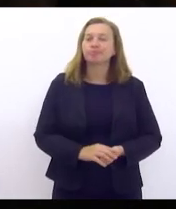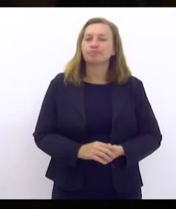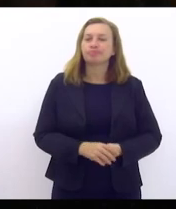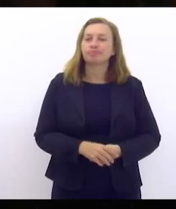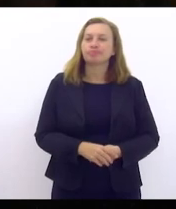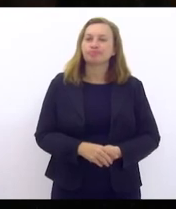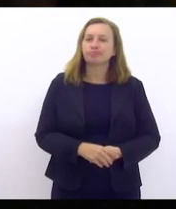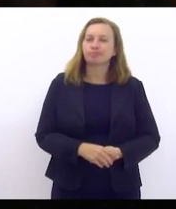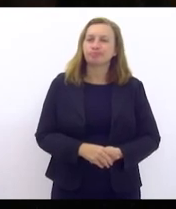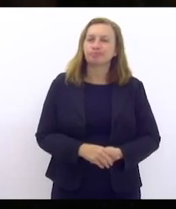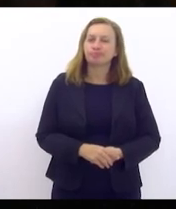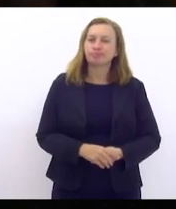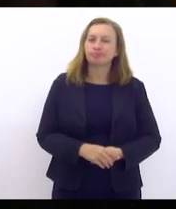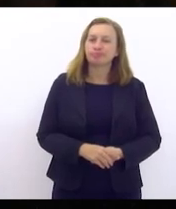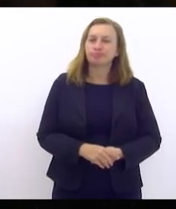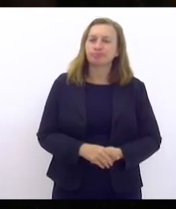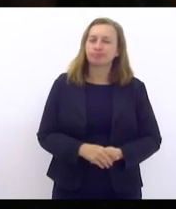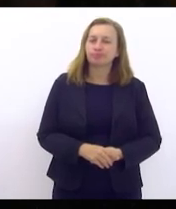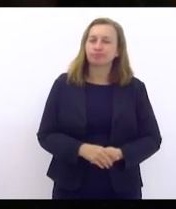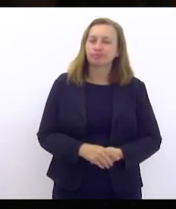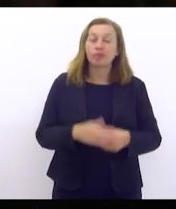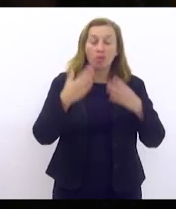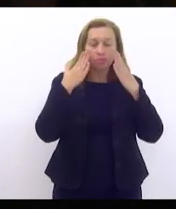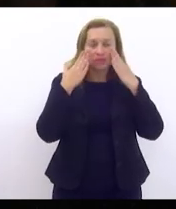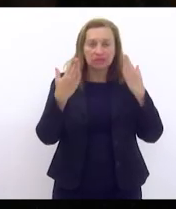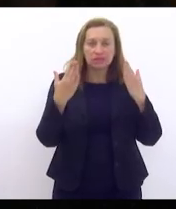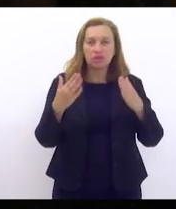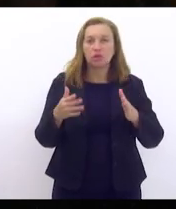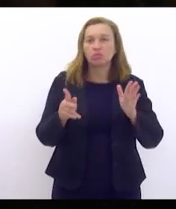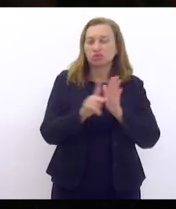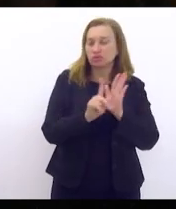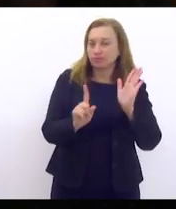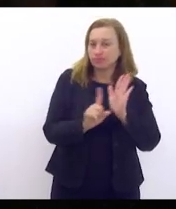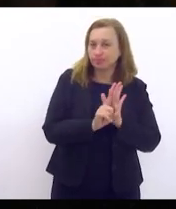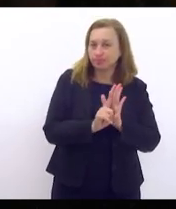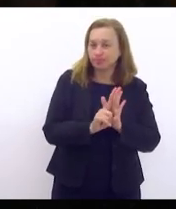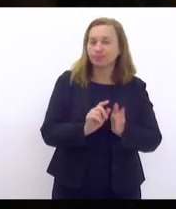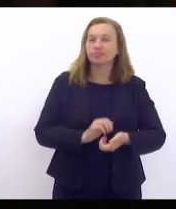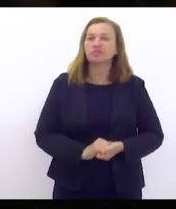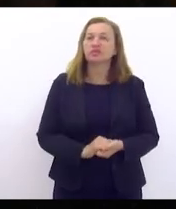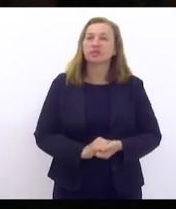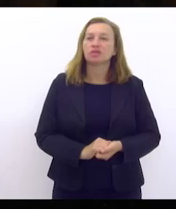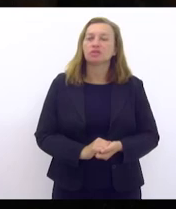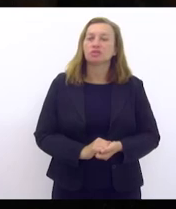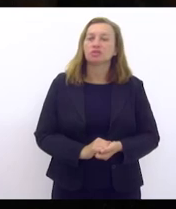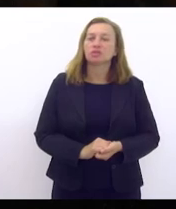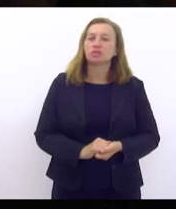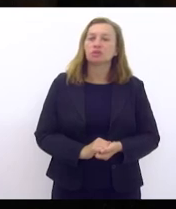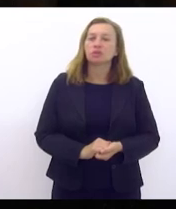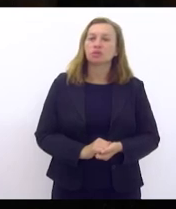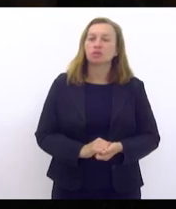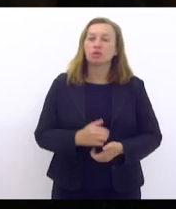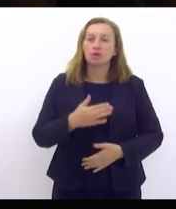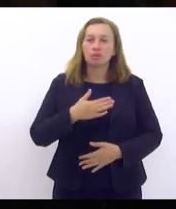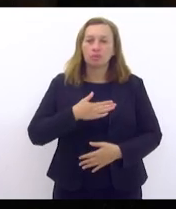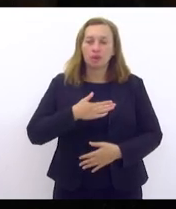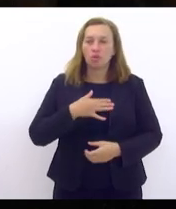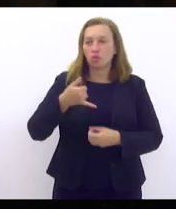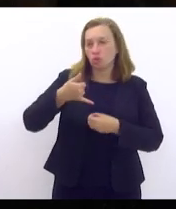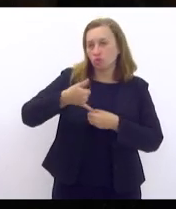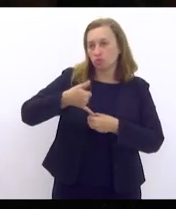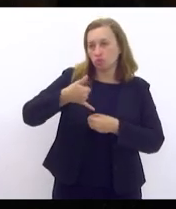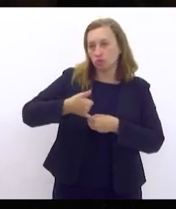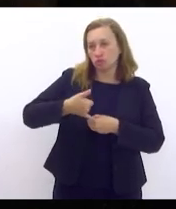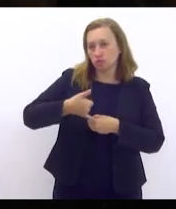que nós apresentamos um projeto de lei chamado meu combustível